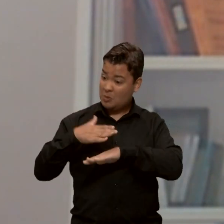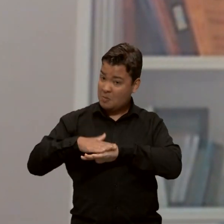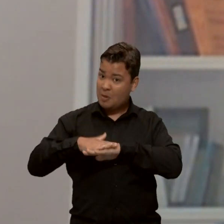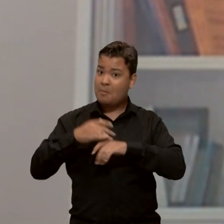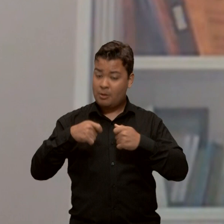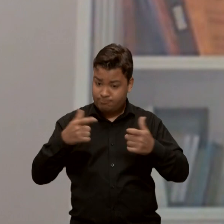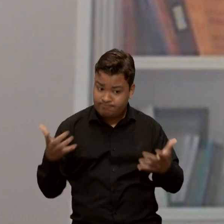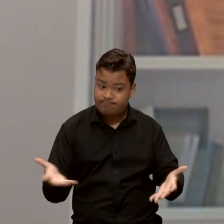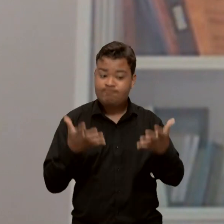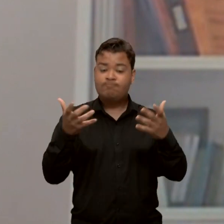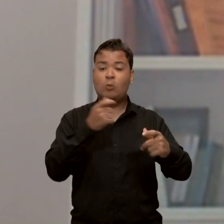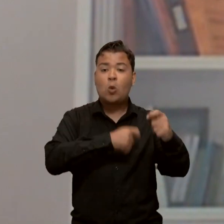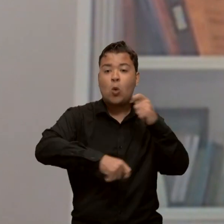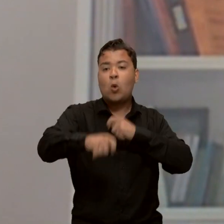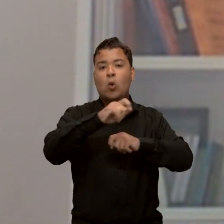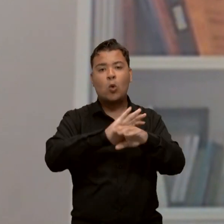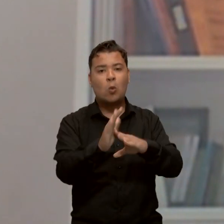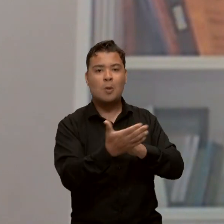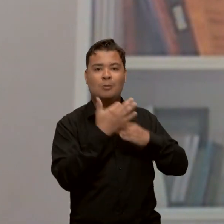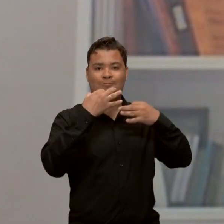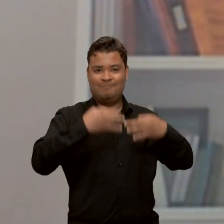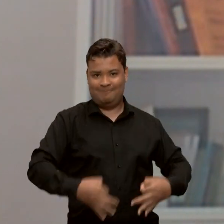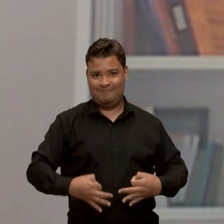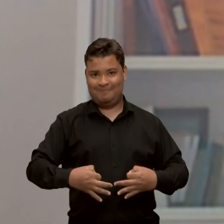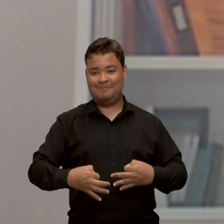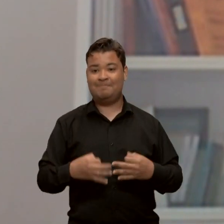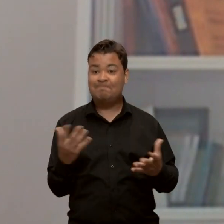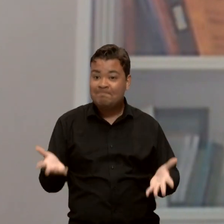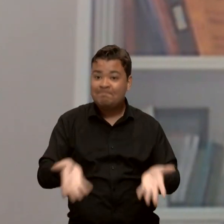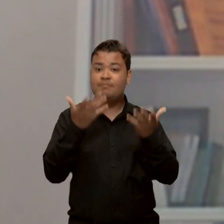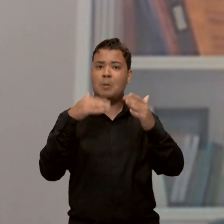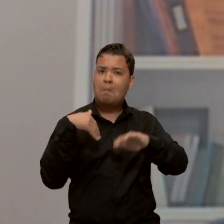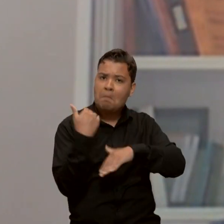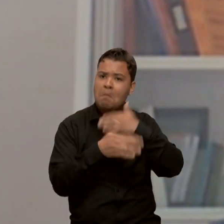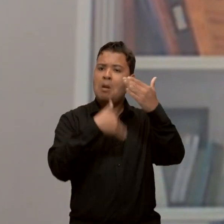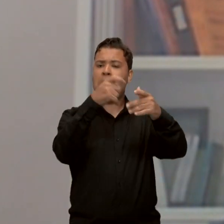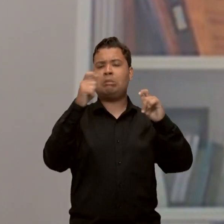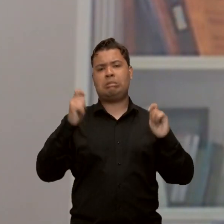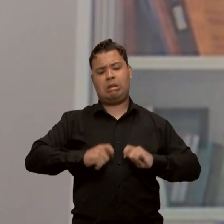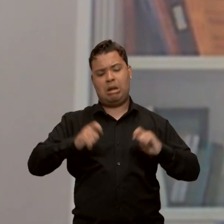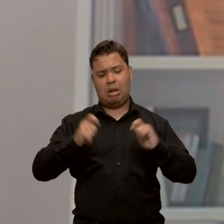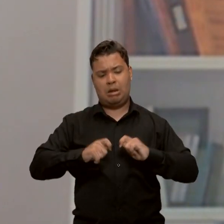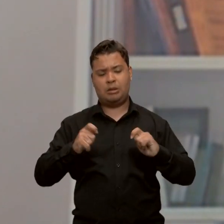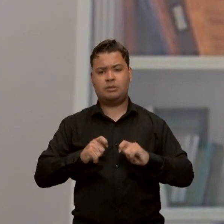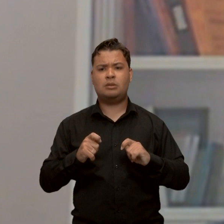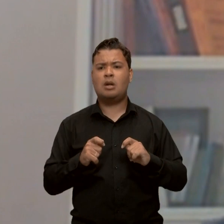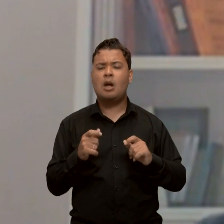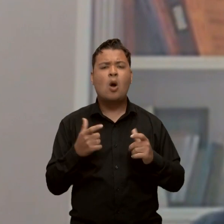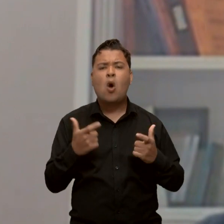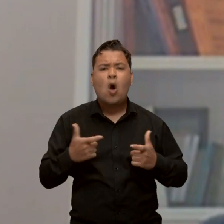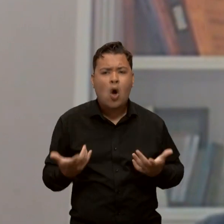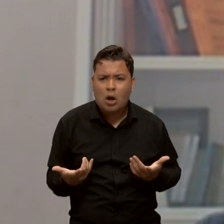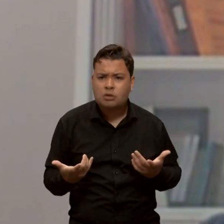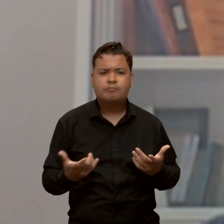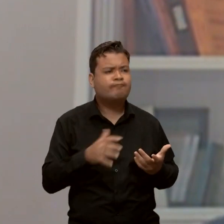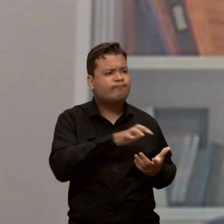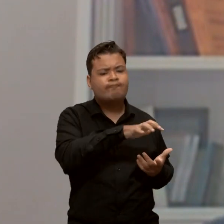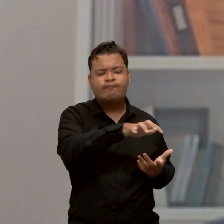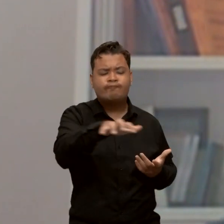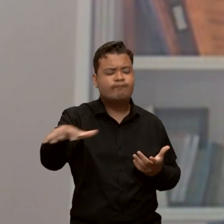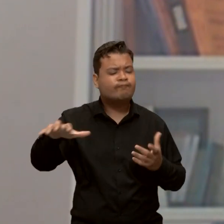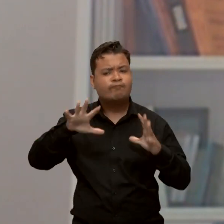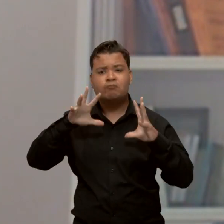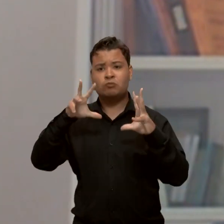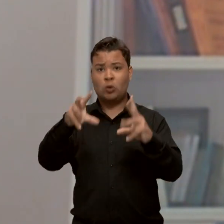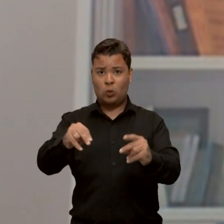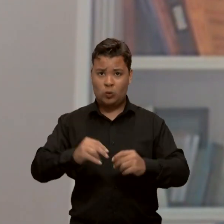economia solidária, fazer ela desabrochar, fazer ela se desenvolver em todos os setores. Esse projeto que a gente